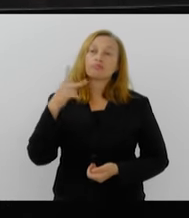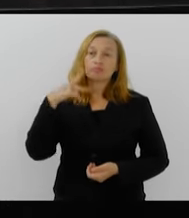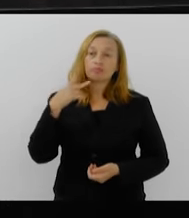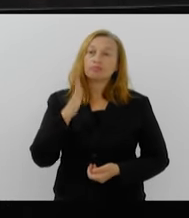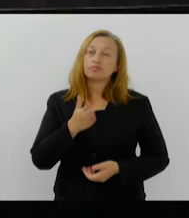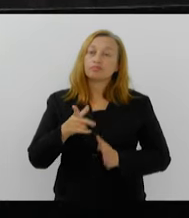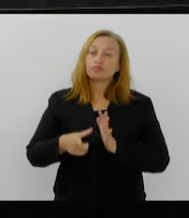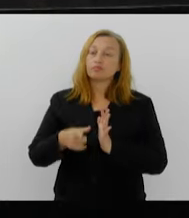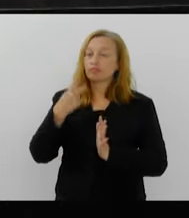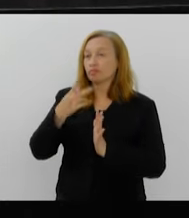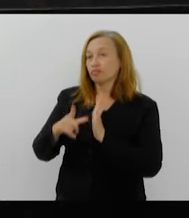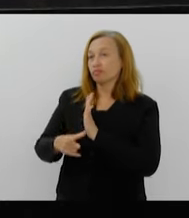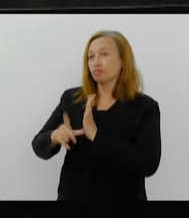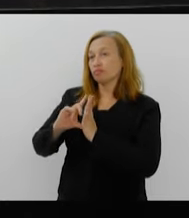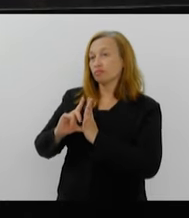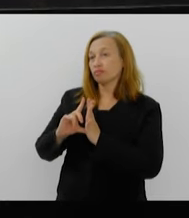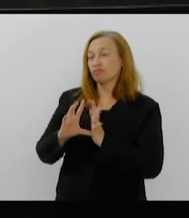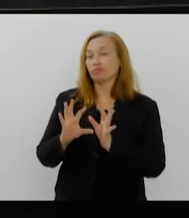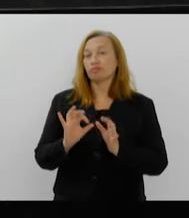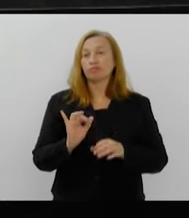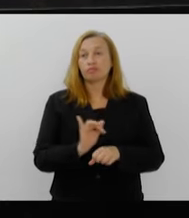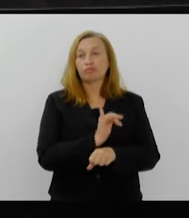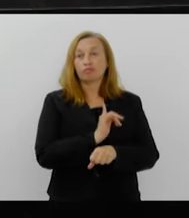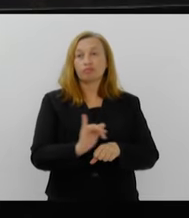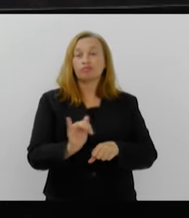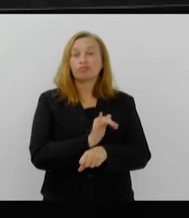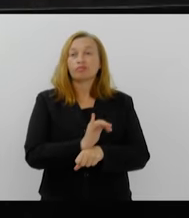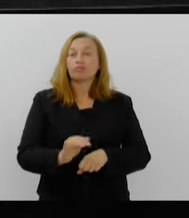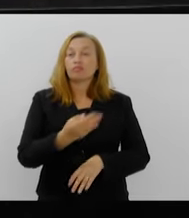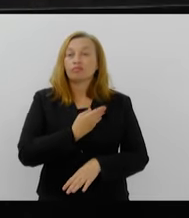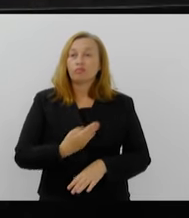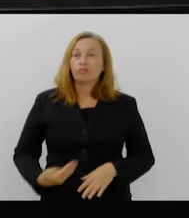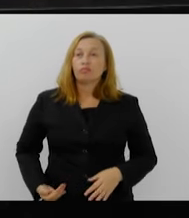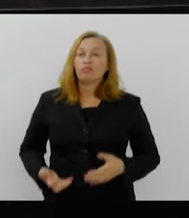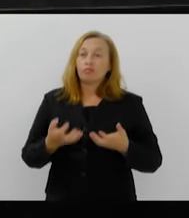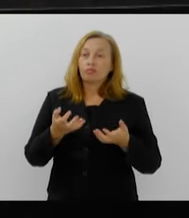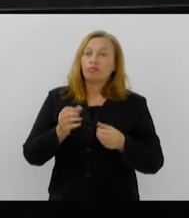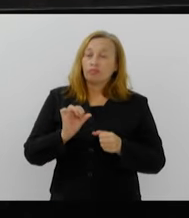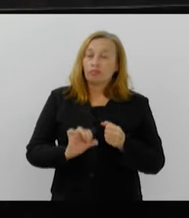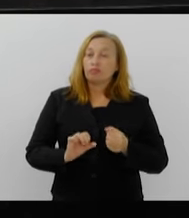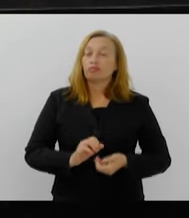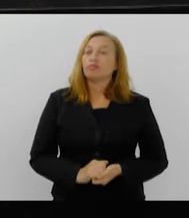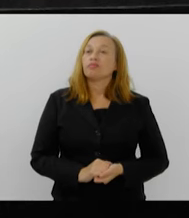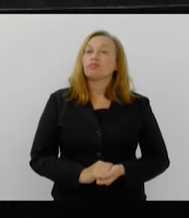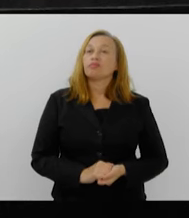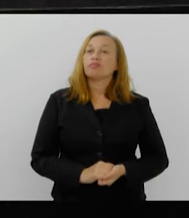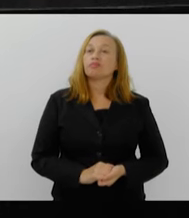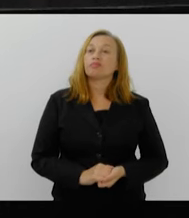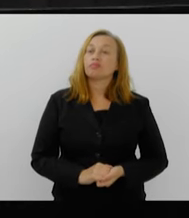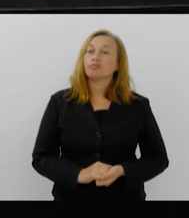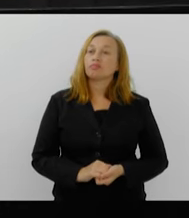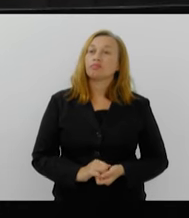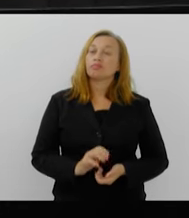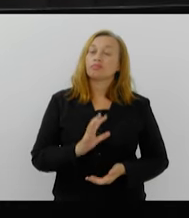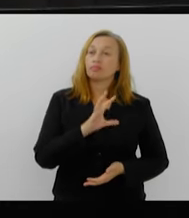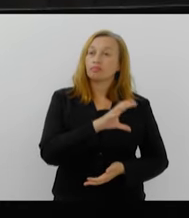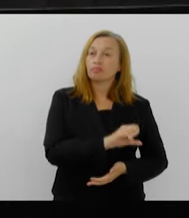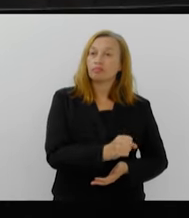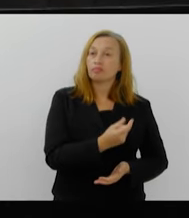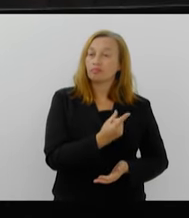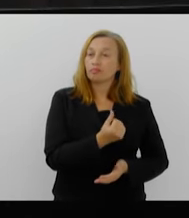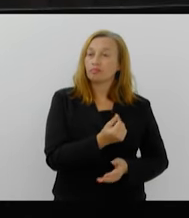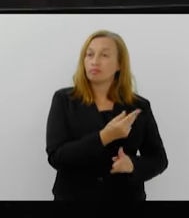que me antecederam, a manobra que o governo tem pretendido fazer para mexer no fundo